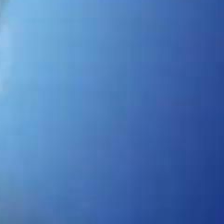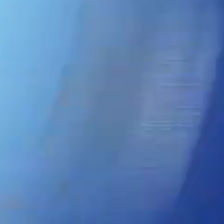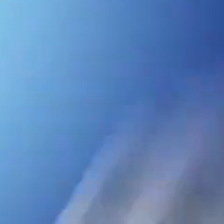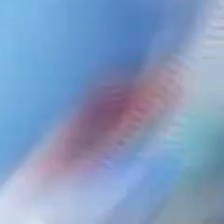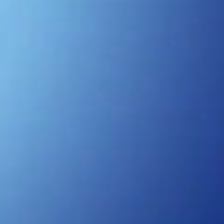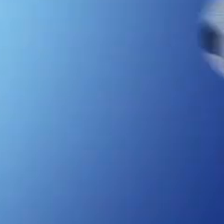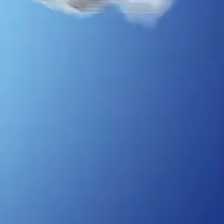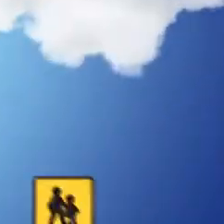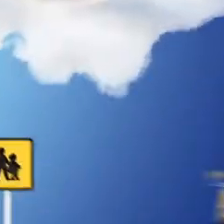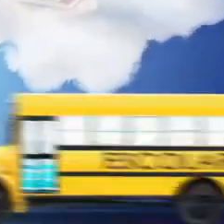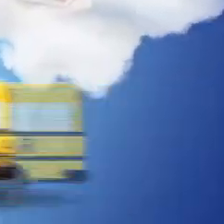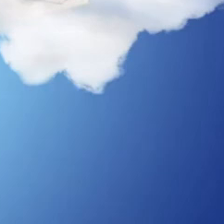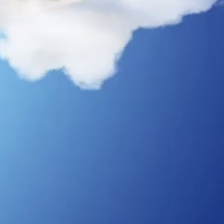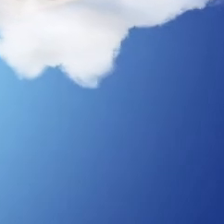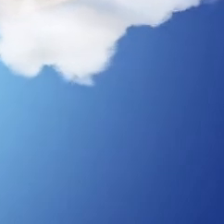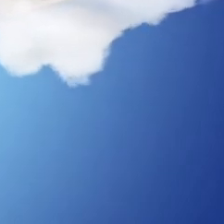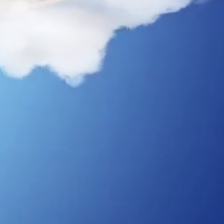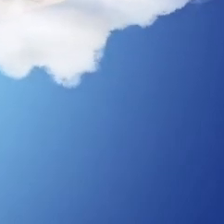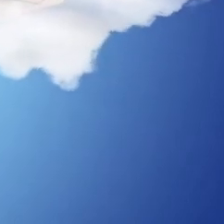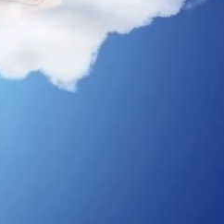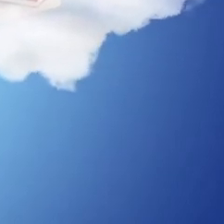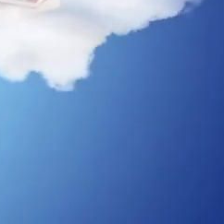E aí